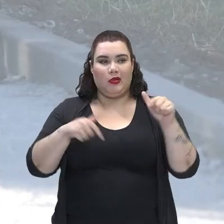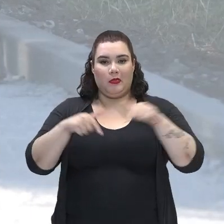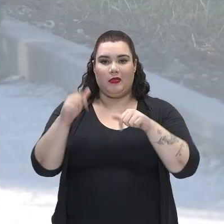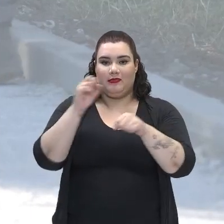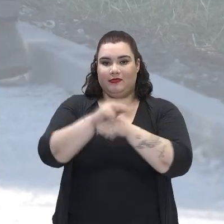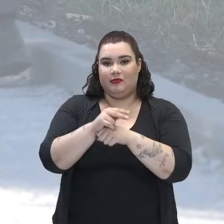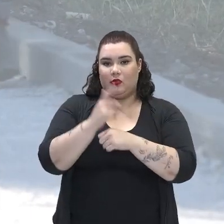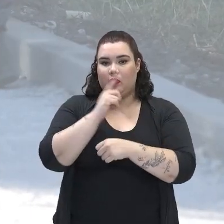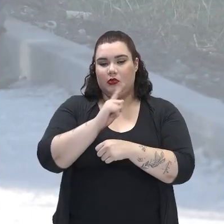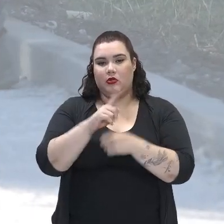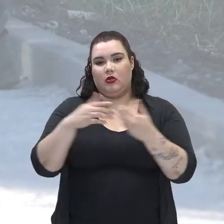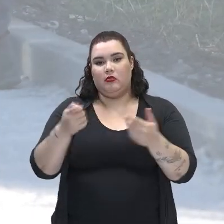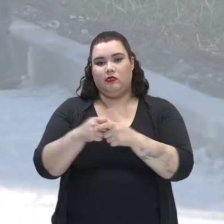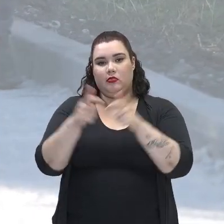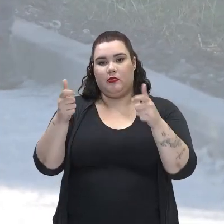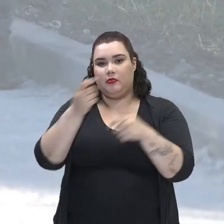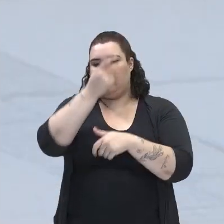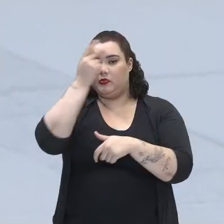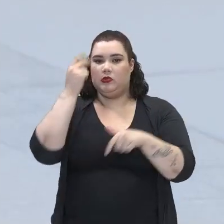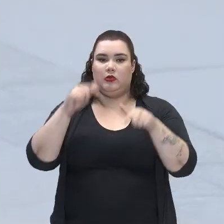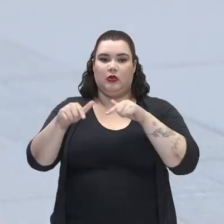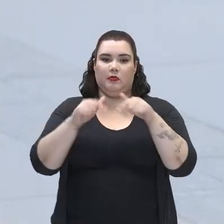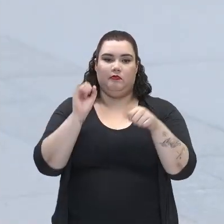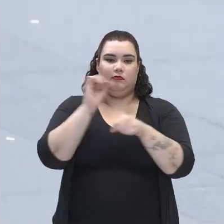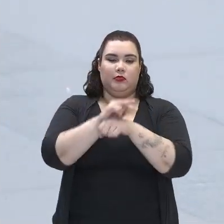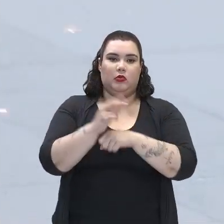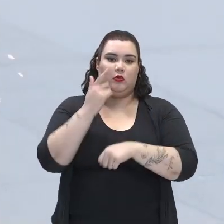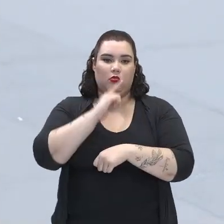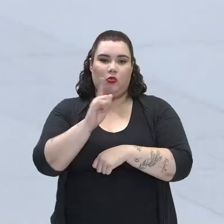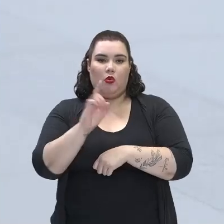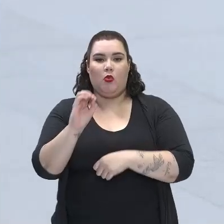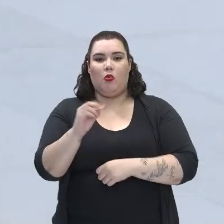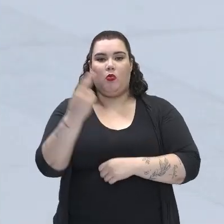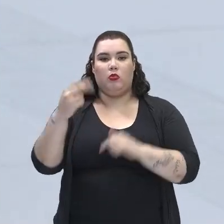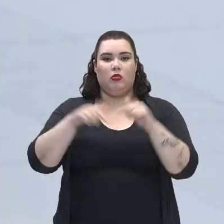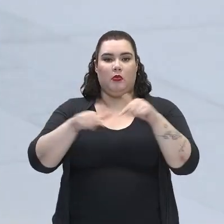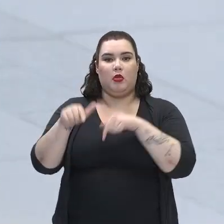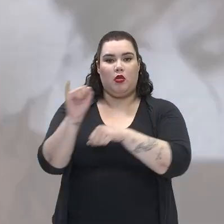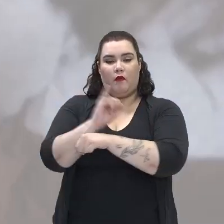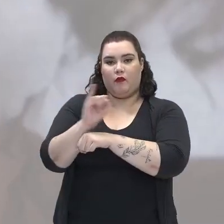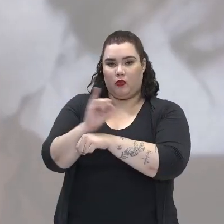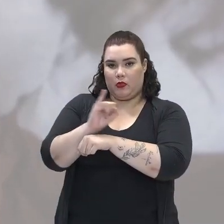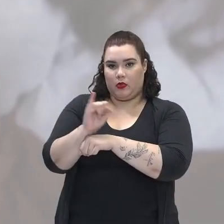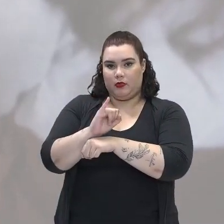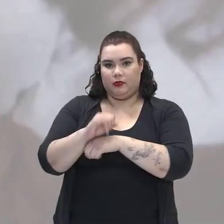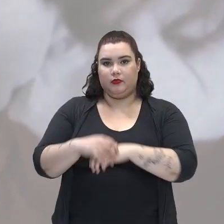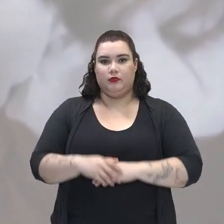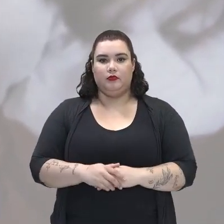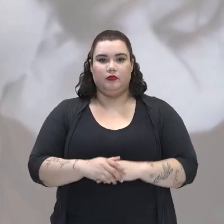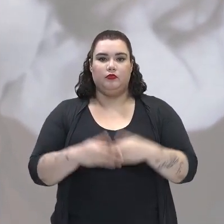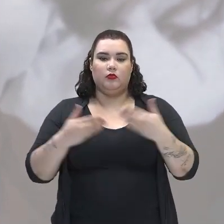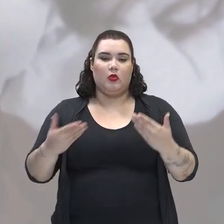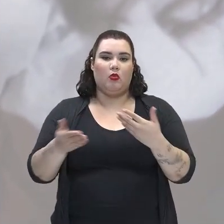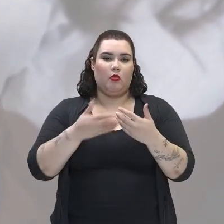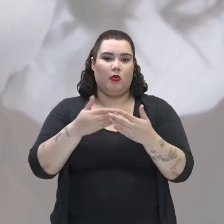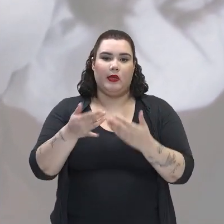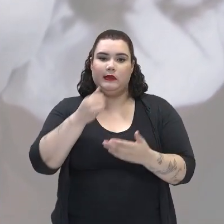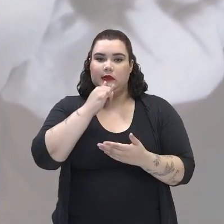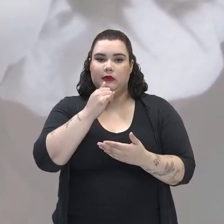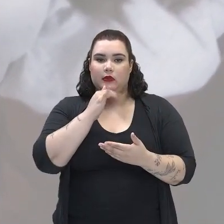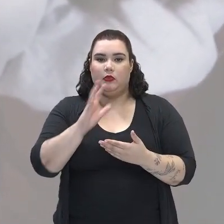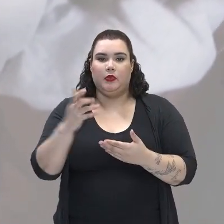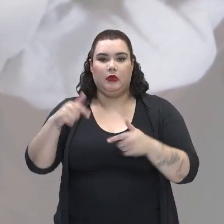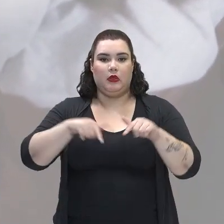muita gente acaba ficando desempregada ou tendo que trabalhar de maneira informal, ou seja, de qualquer forma.